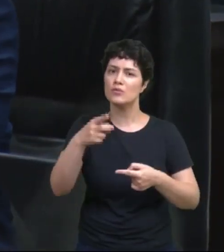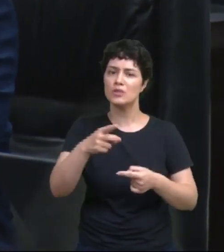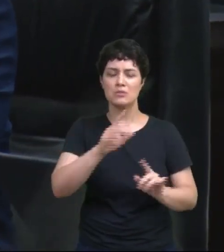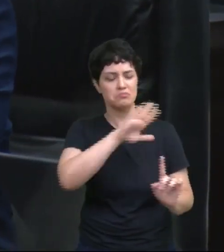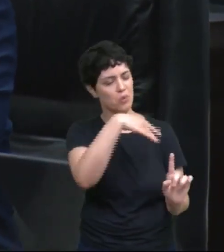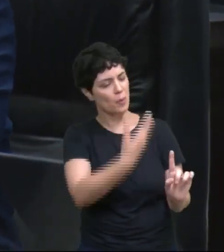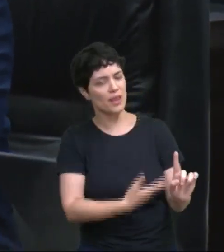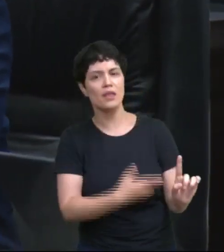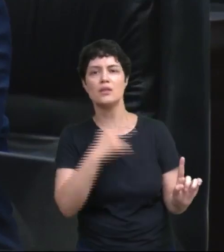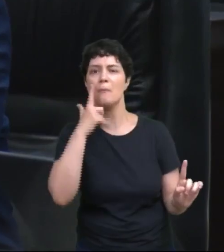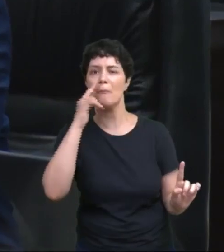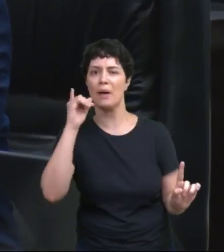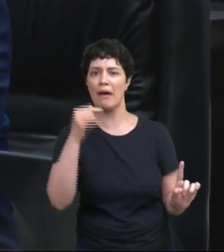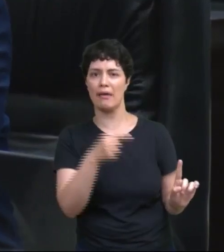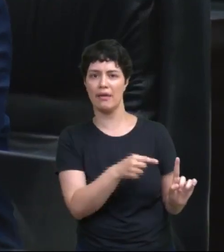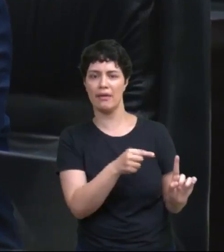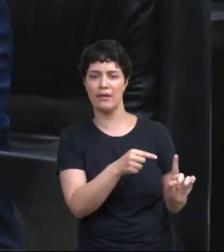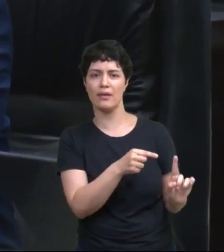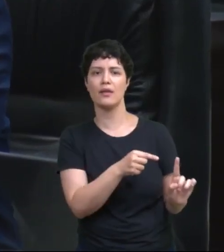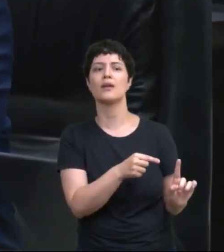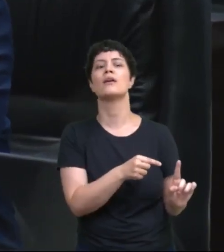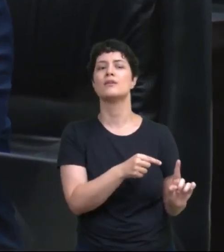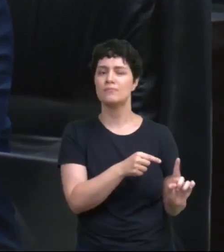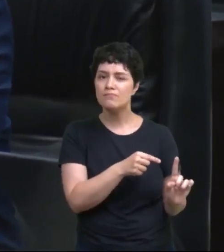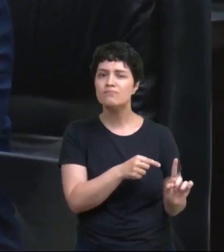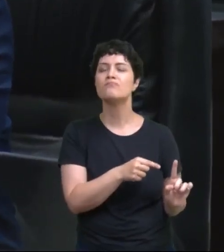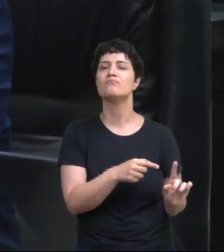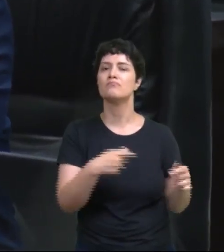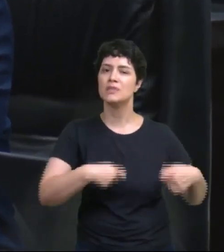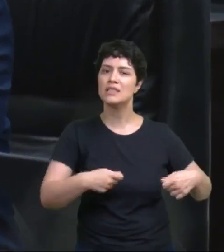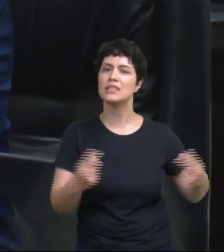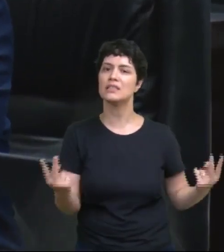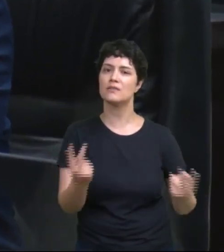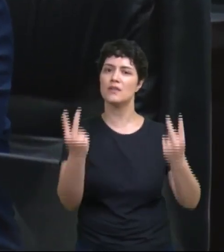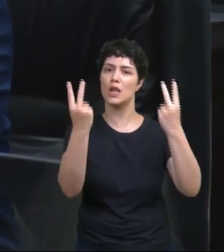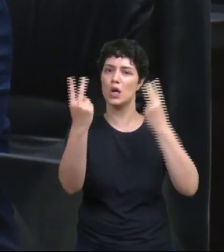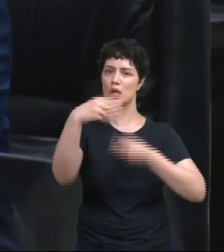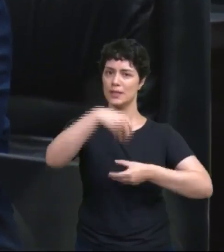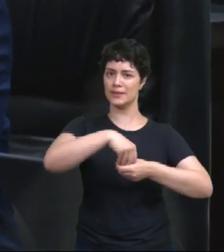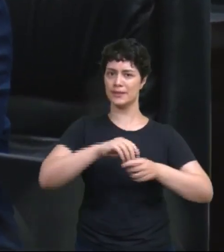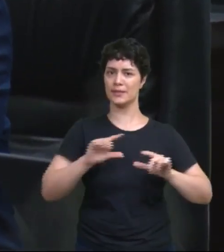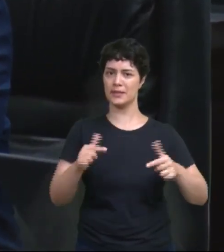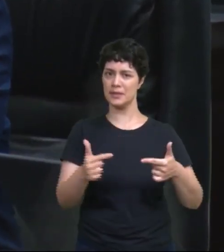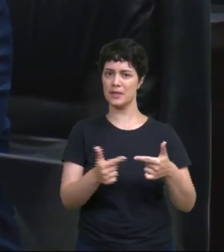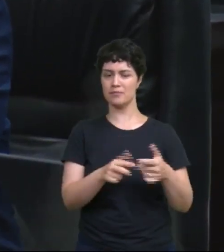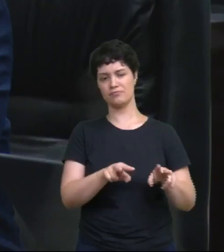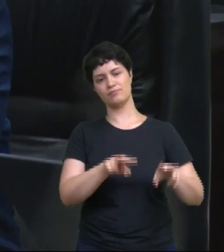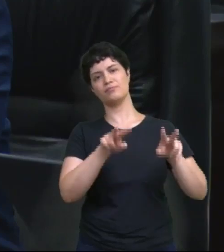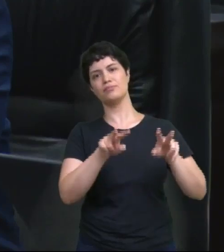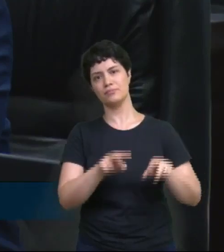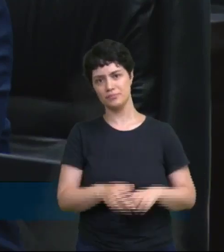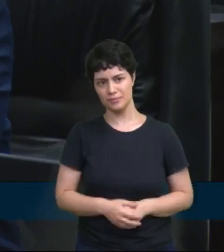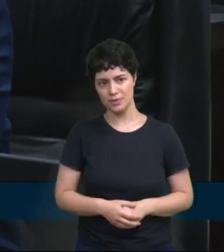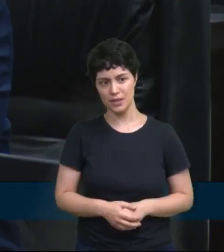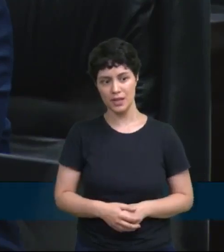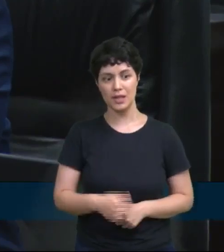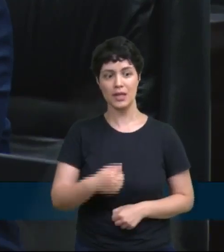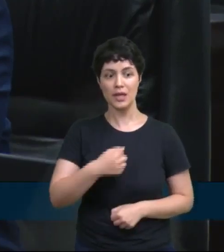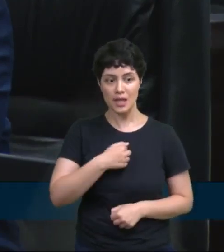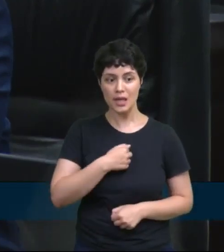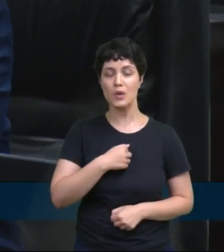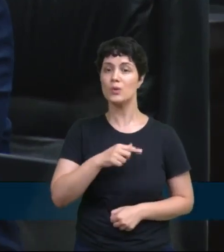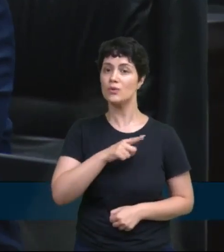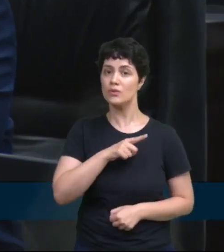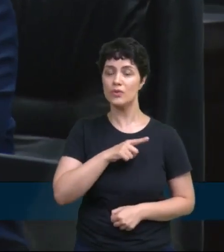é algo que deve ser valorizado nessa casa. Eu tive o prazer de ser prefeito com ele por